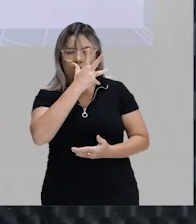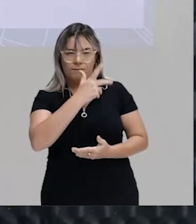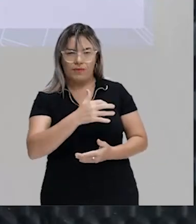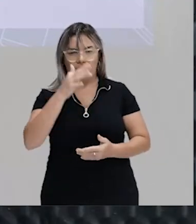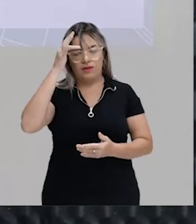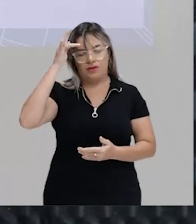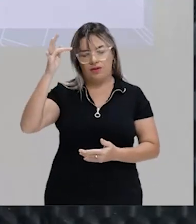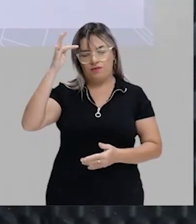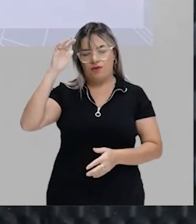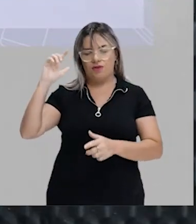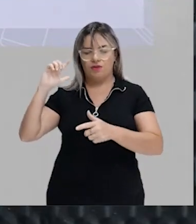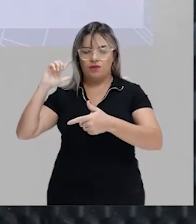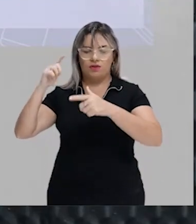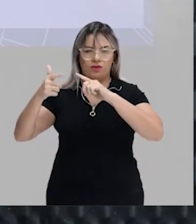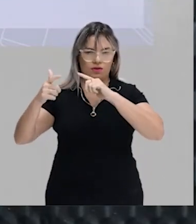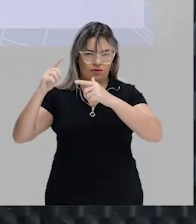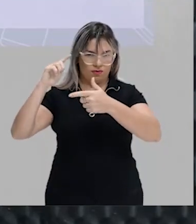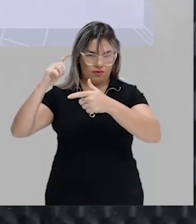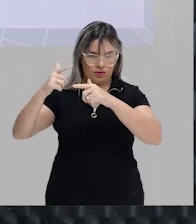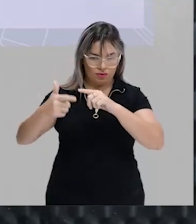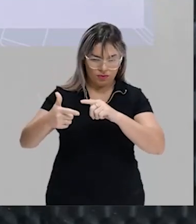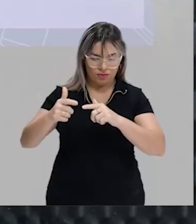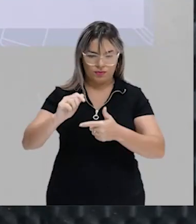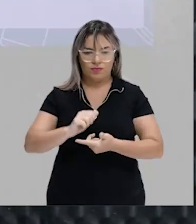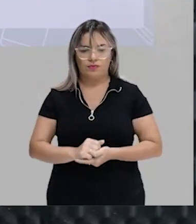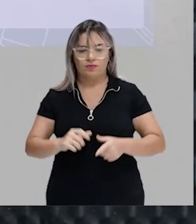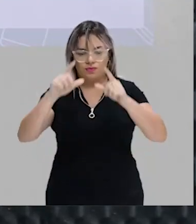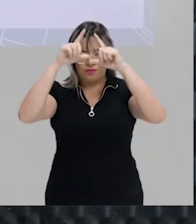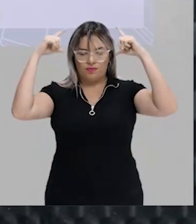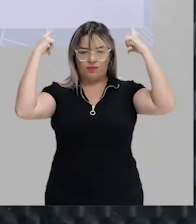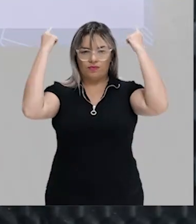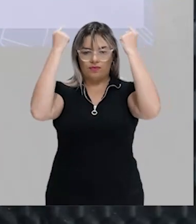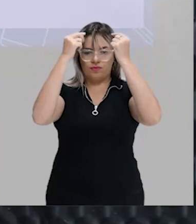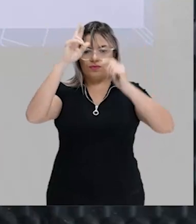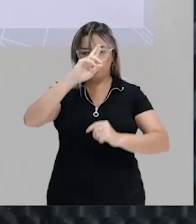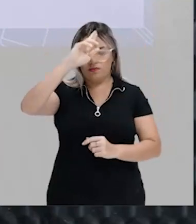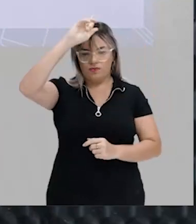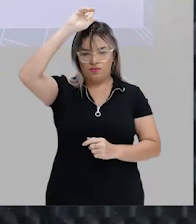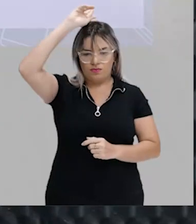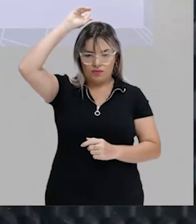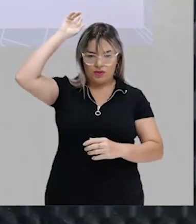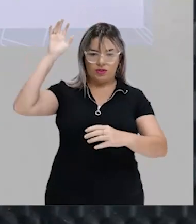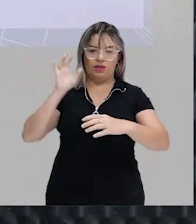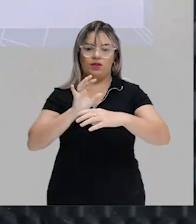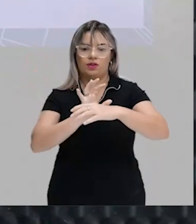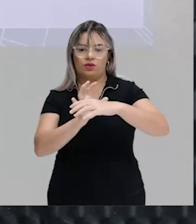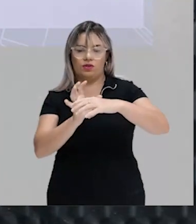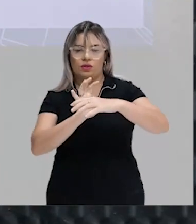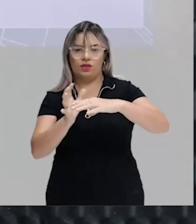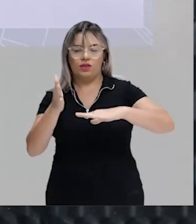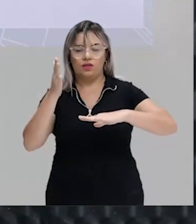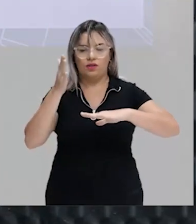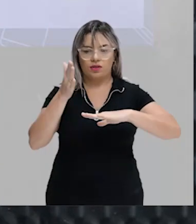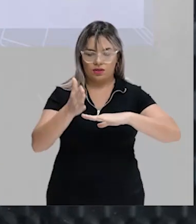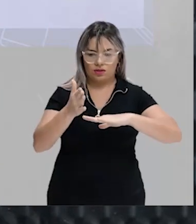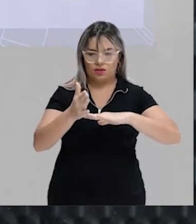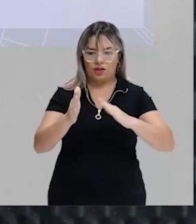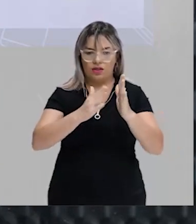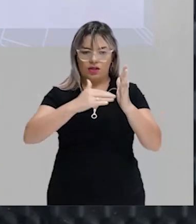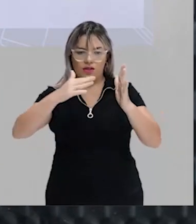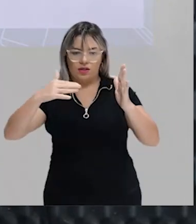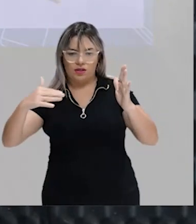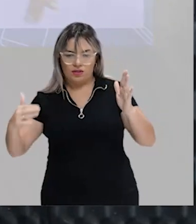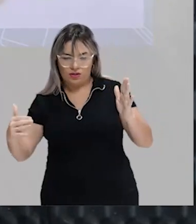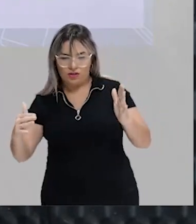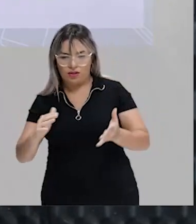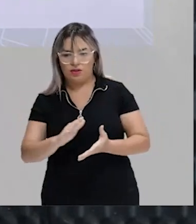esse recorte que nós trouxemos, no mundo clássico, greco-romano e no ocidente medieval. Quando você estuda isso, você também considera